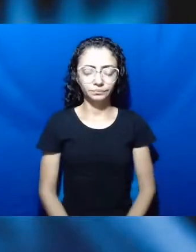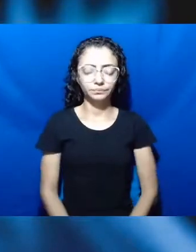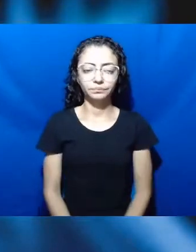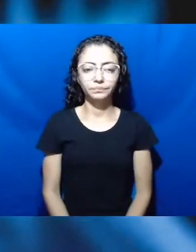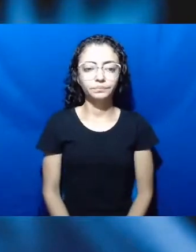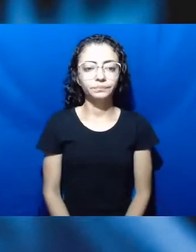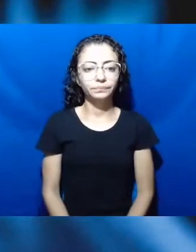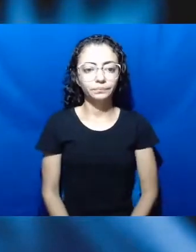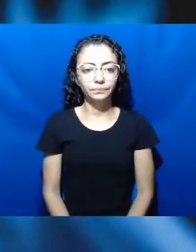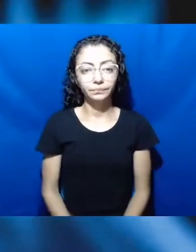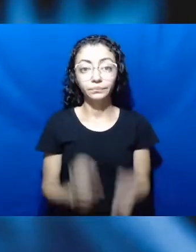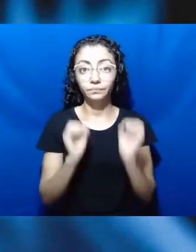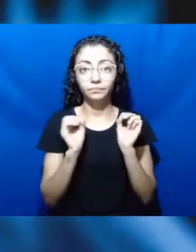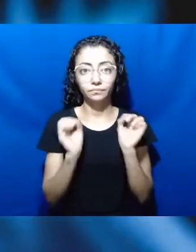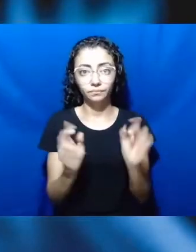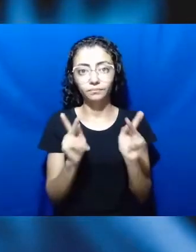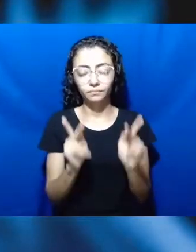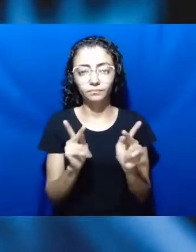Ok.